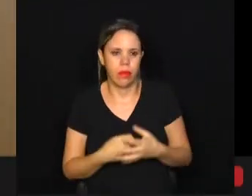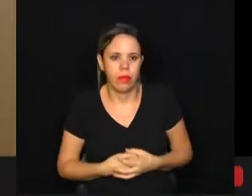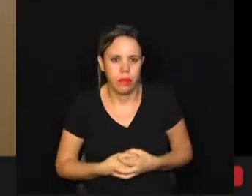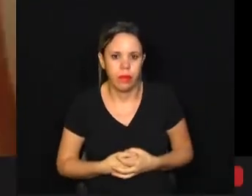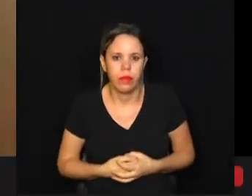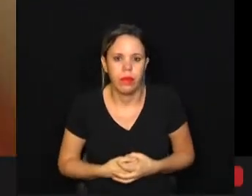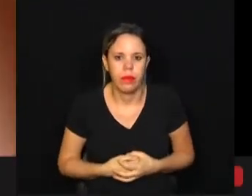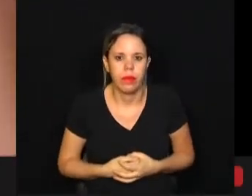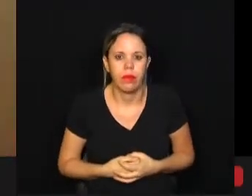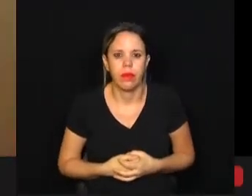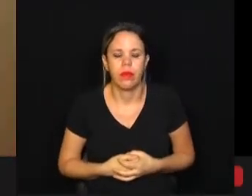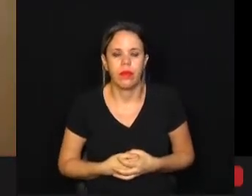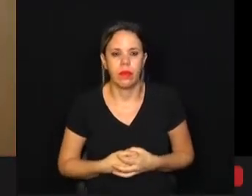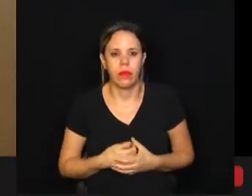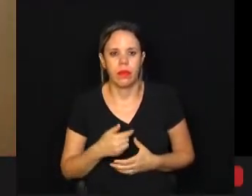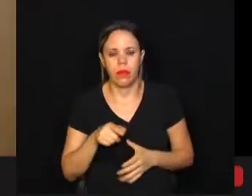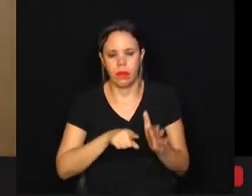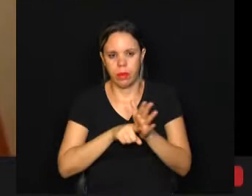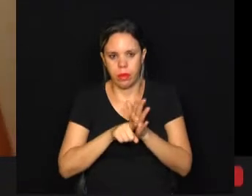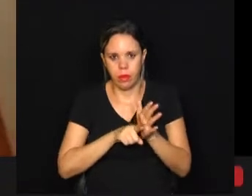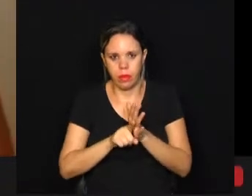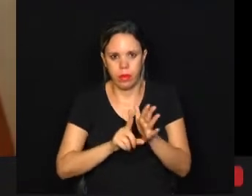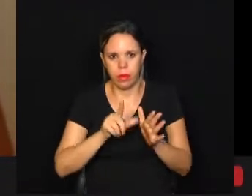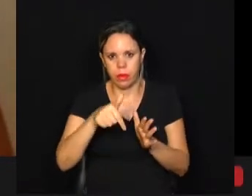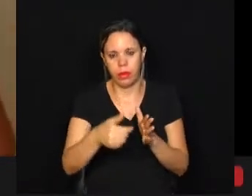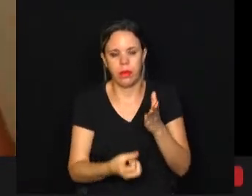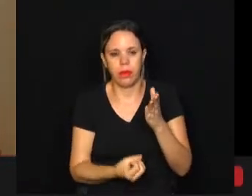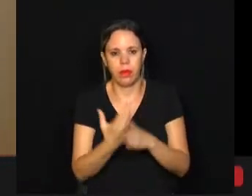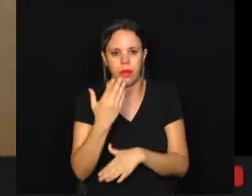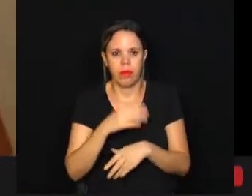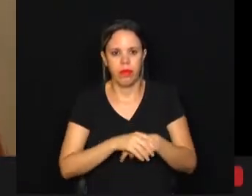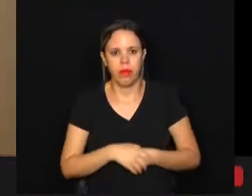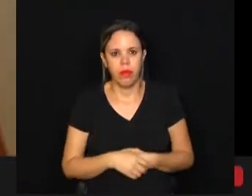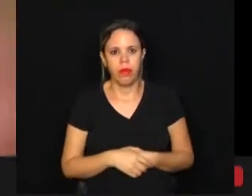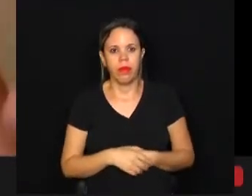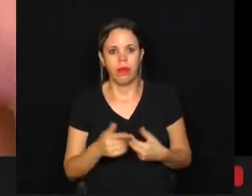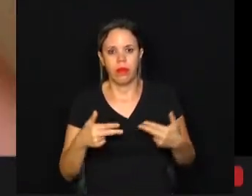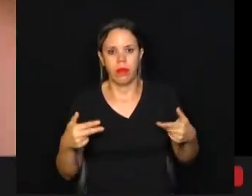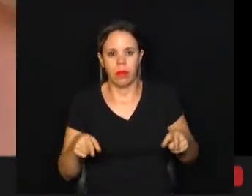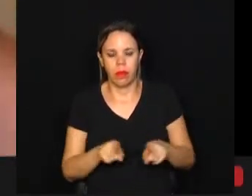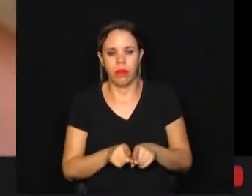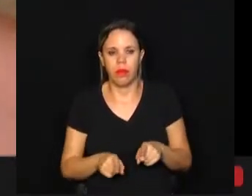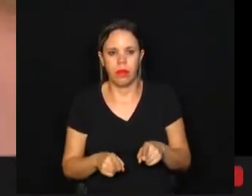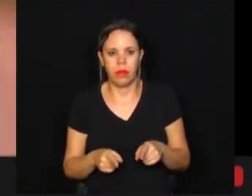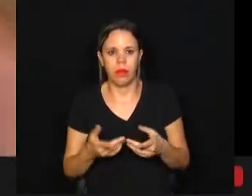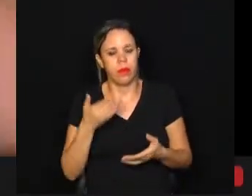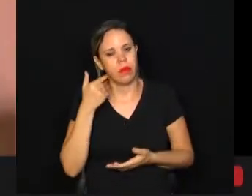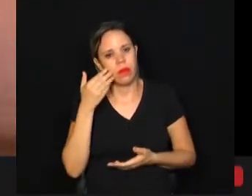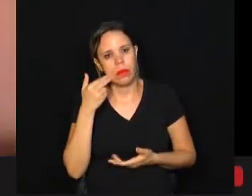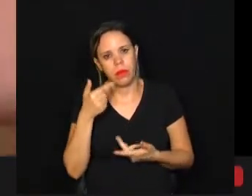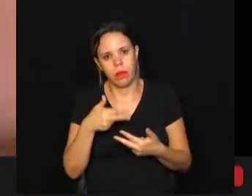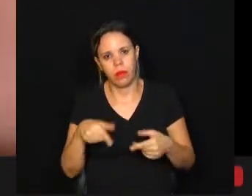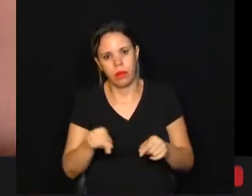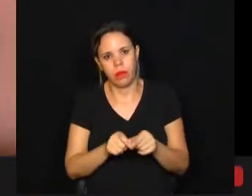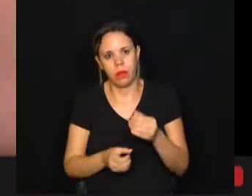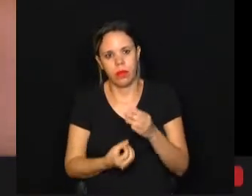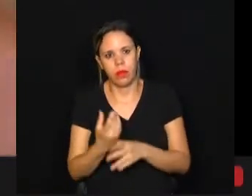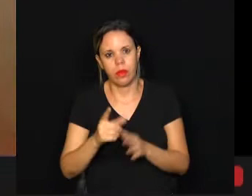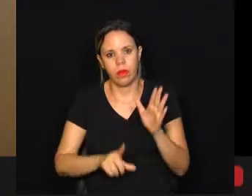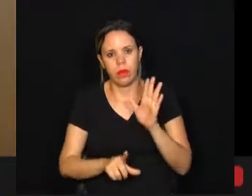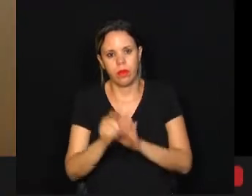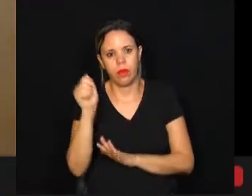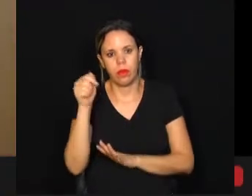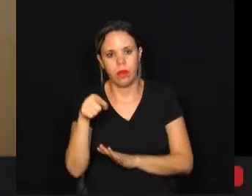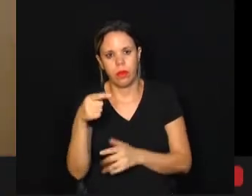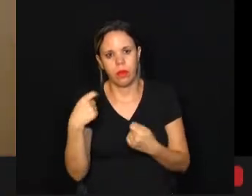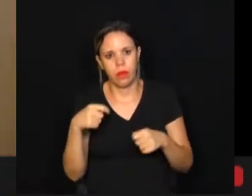né? Até para o desenvolvimento de pesquisas que depois vão gerar coisas que serão consumidas e que vão gerar lucro, você